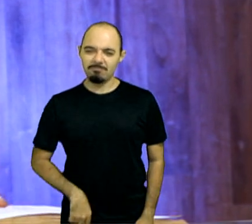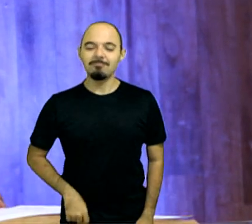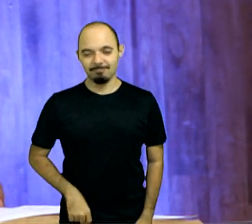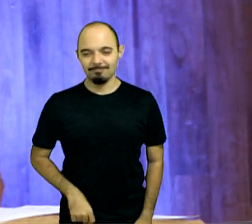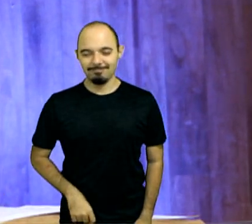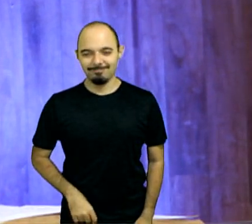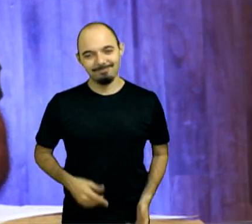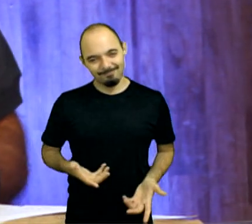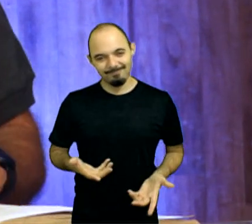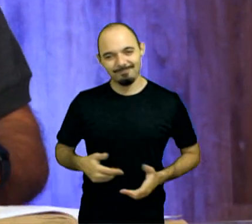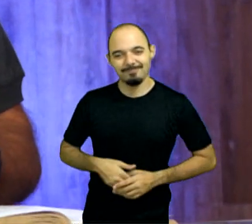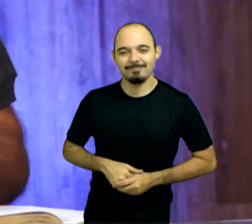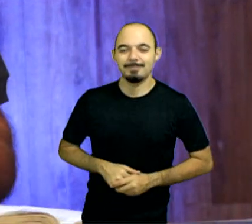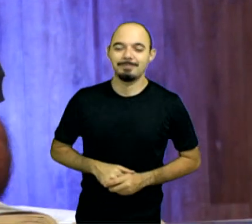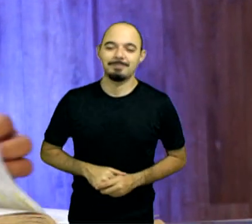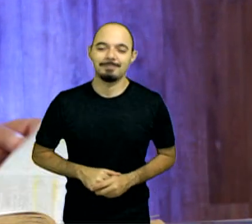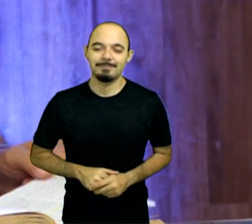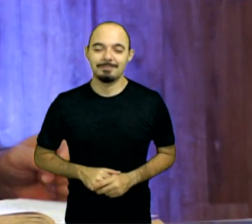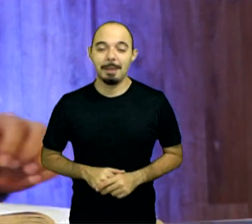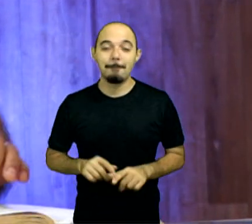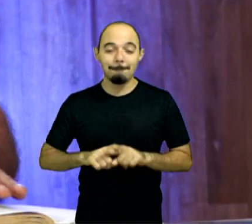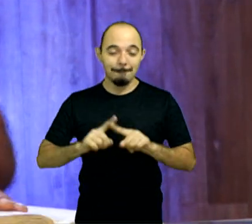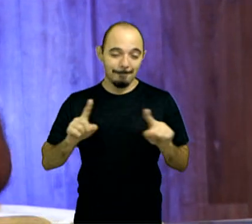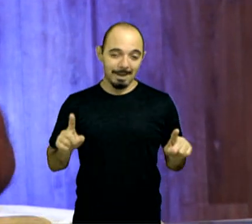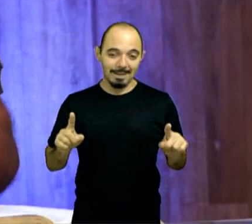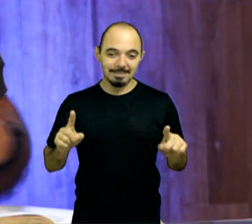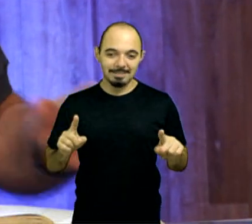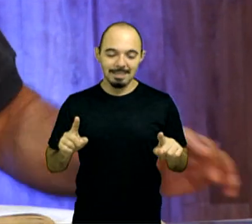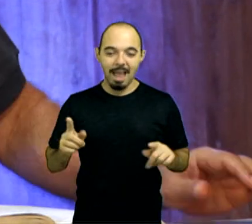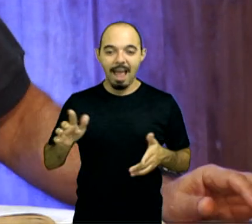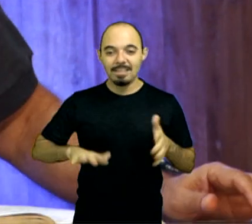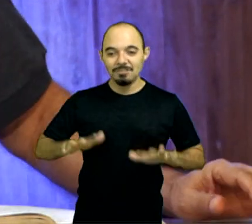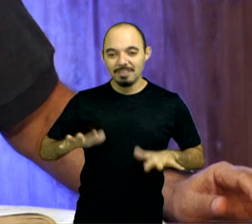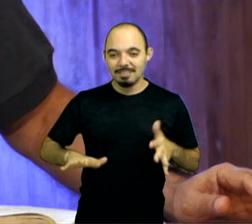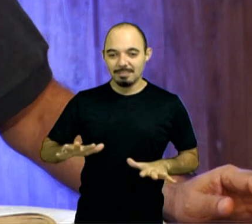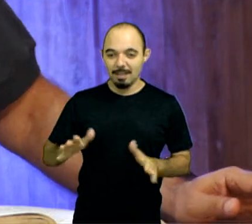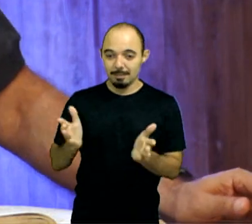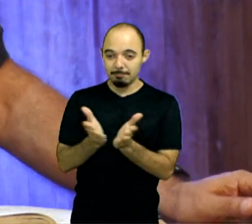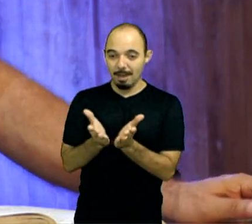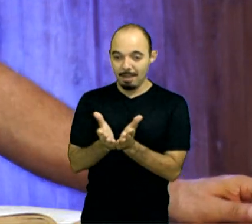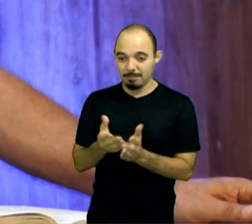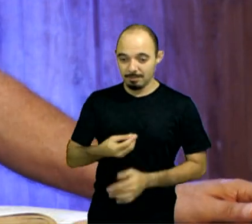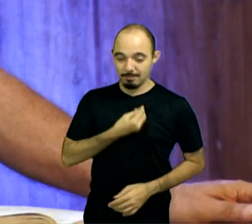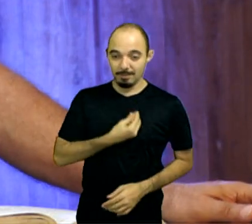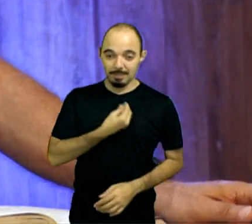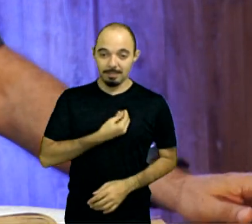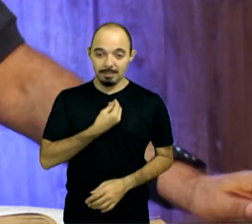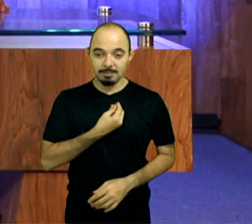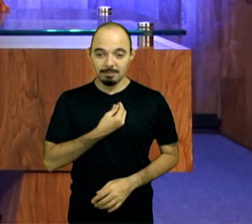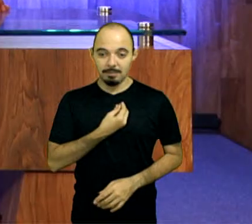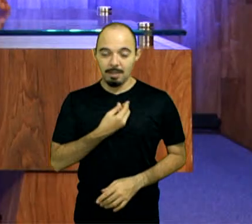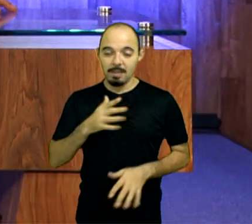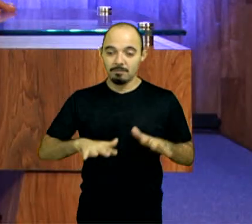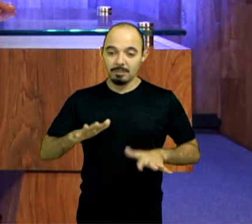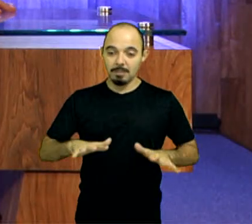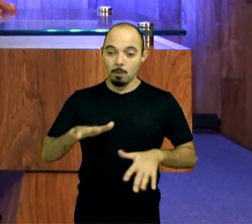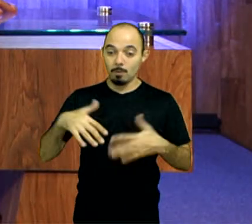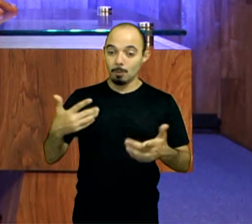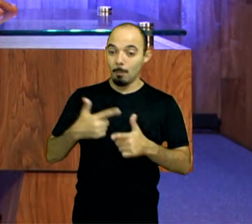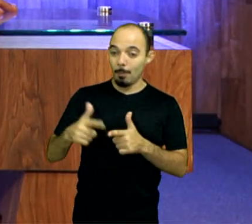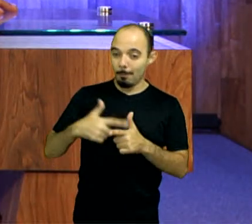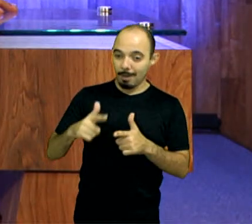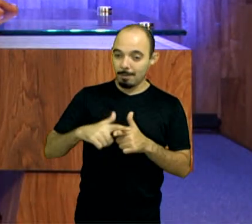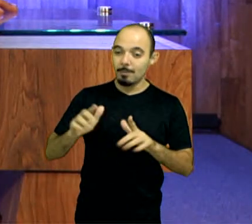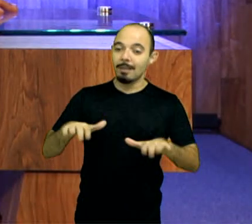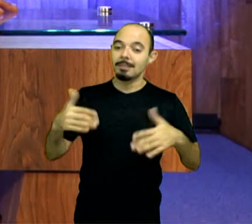ou que a vida cristã é só para quando está mal, né? Está mal, não. Agora eu preciso de Jesus. Não, você é louco. Você precisa de